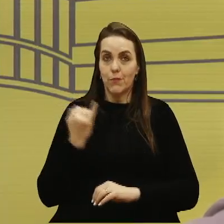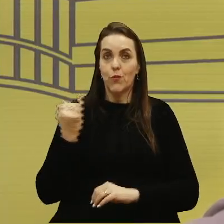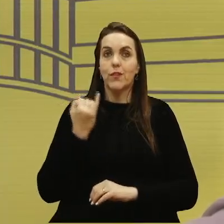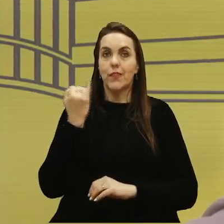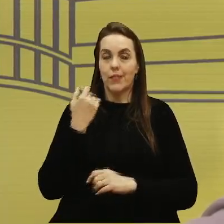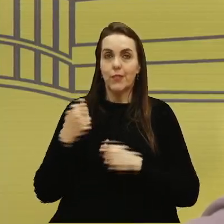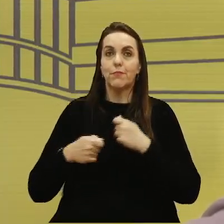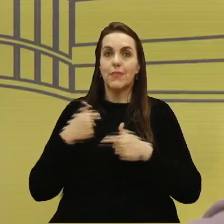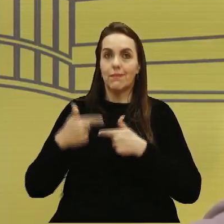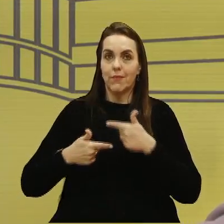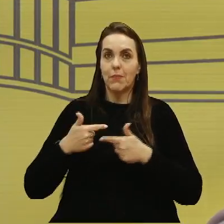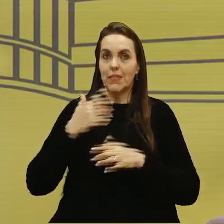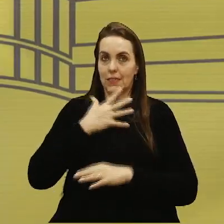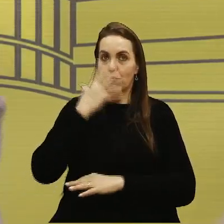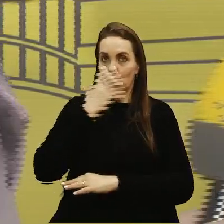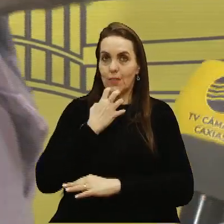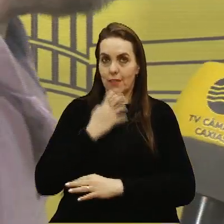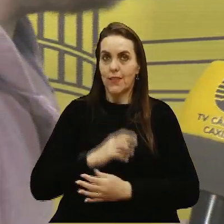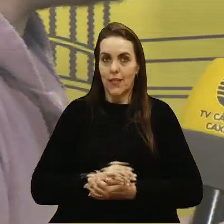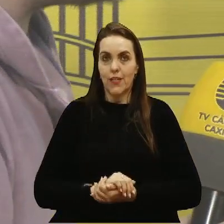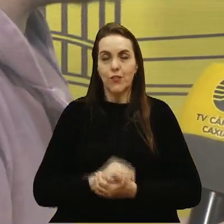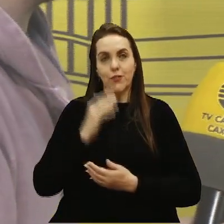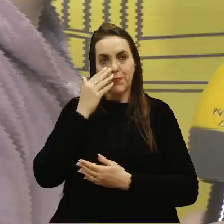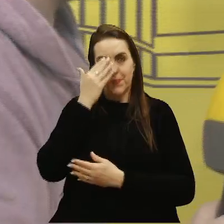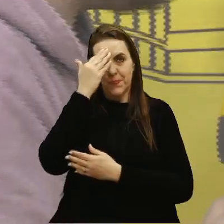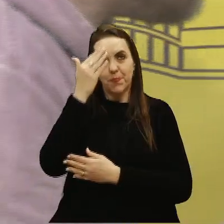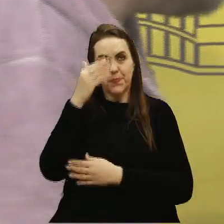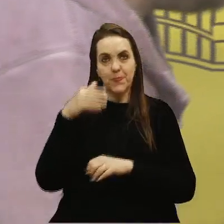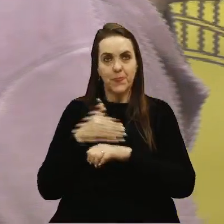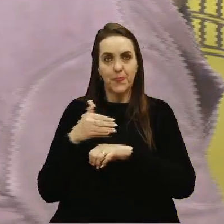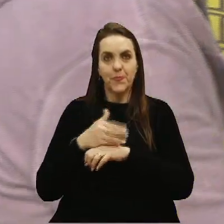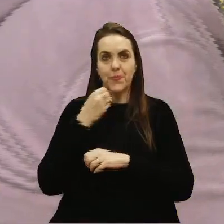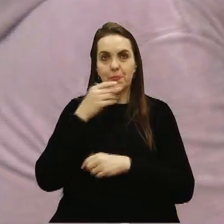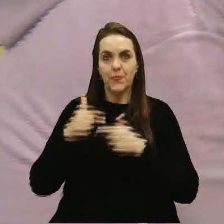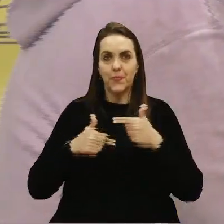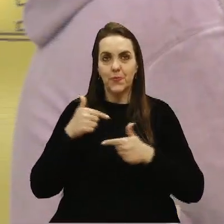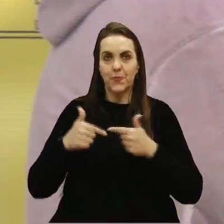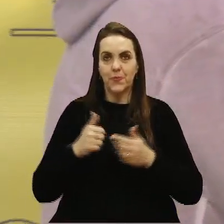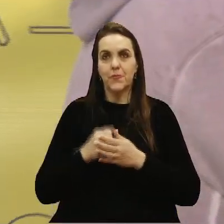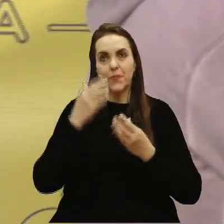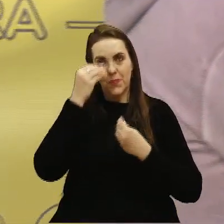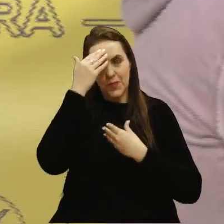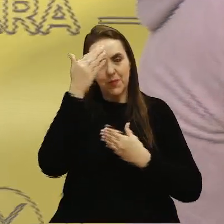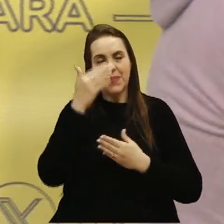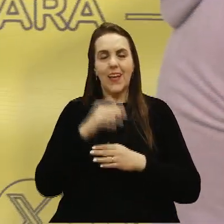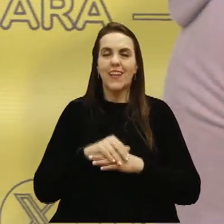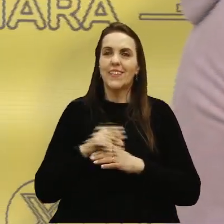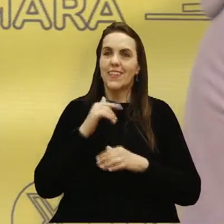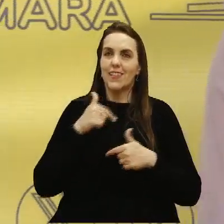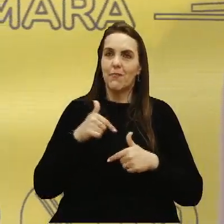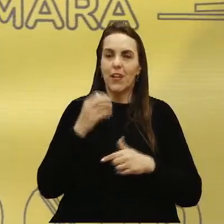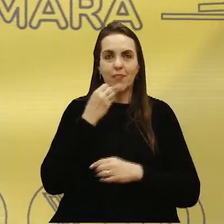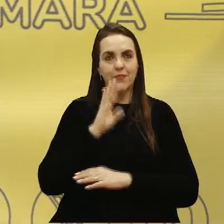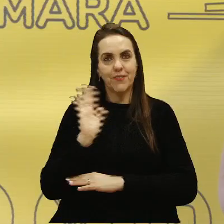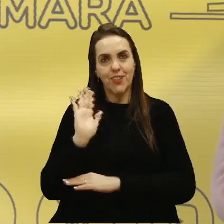ser trabalhado com muita seriedade. Vereadora, obrigado pela participação, um bom trabalho. Muito obrigada, um bom trabalho, tchau, tchau. Obrigado, vereadora.